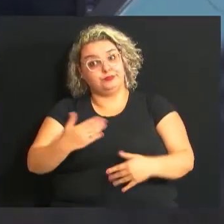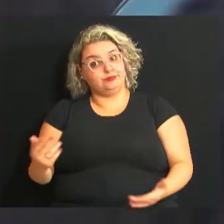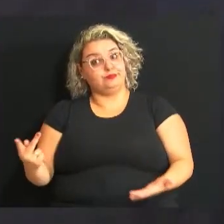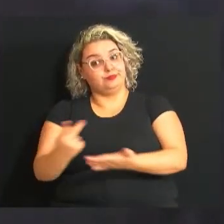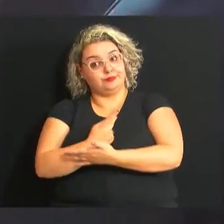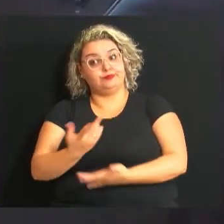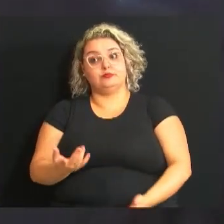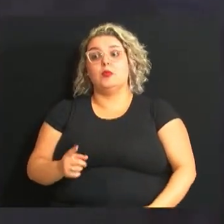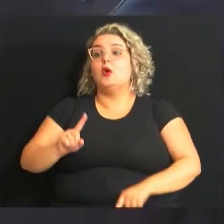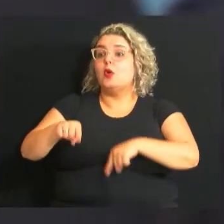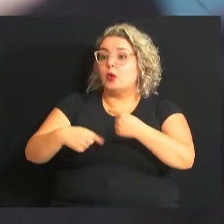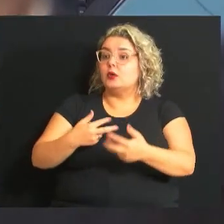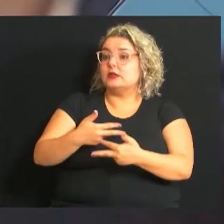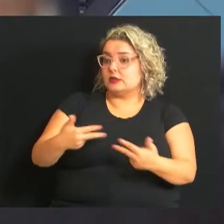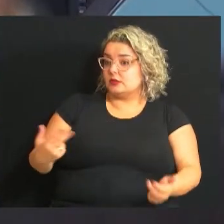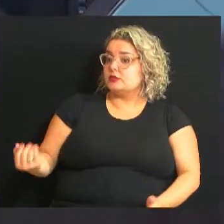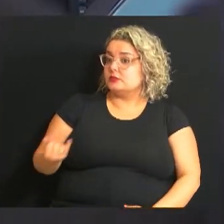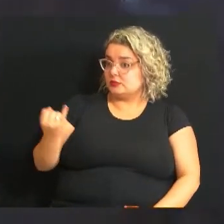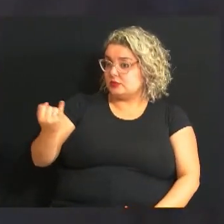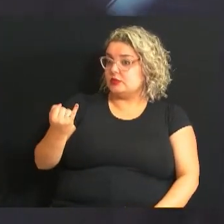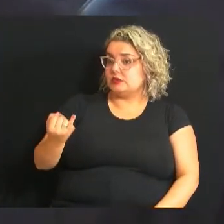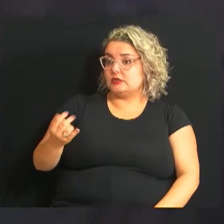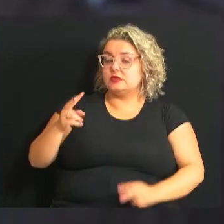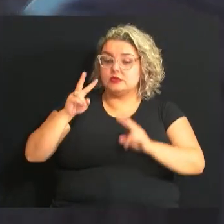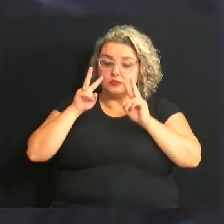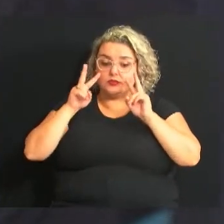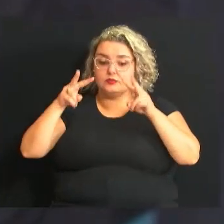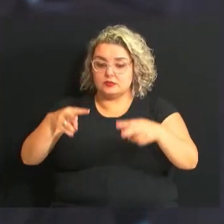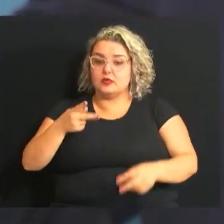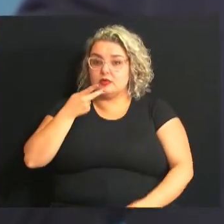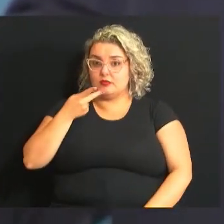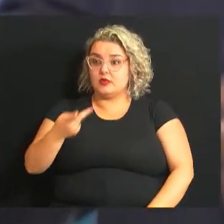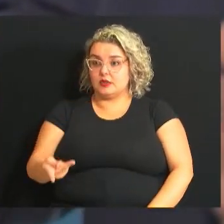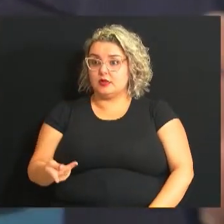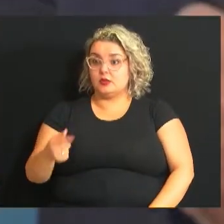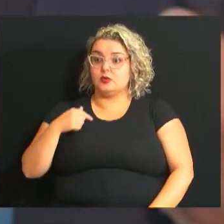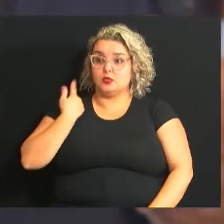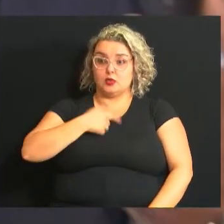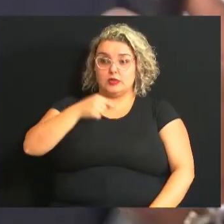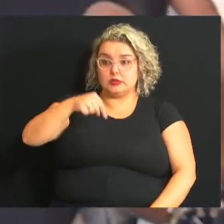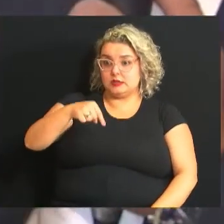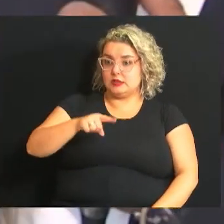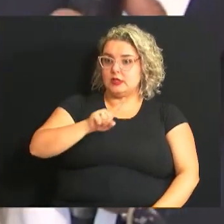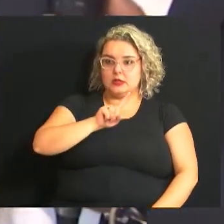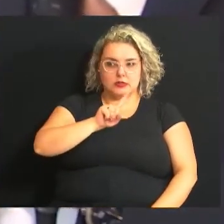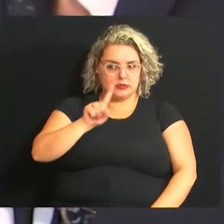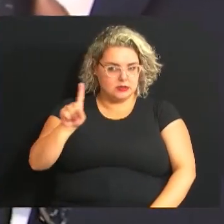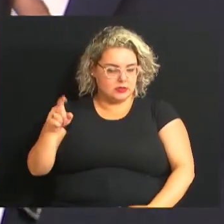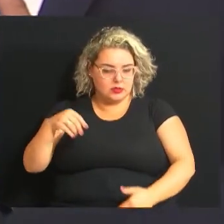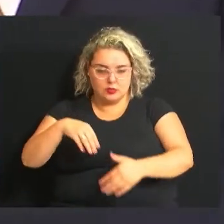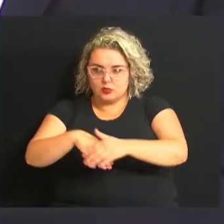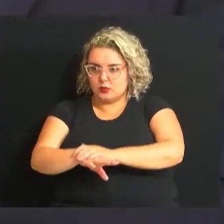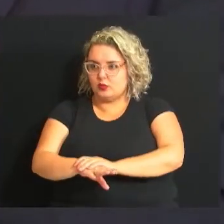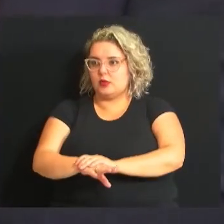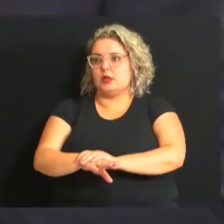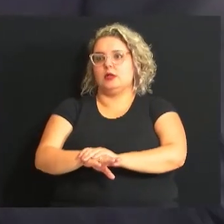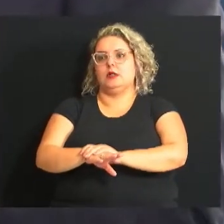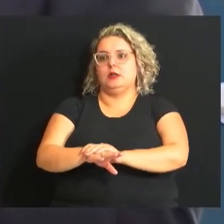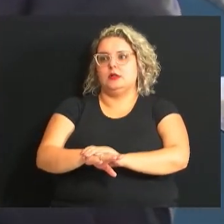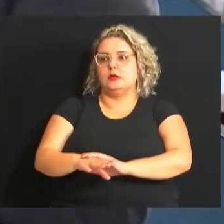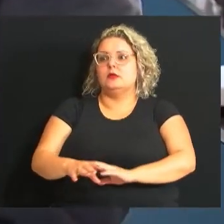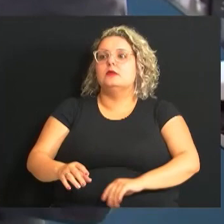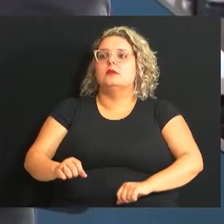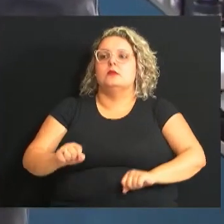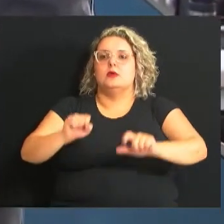André, nós, do programa Monitora Campinas, não armazenamos as imagens. As imagens permanecem com o nosso